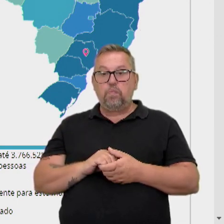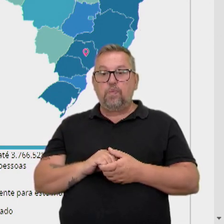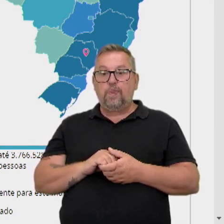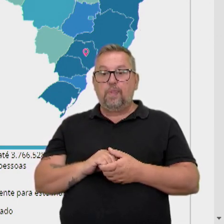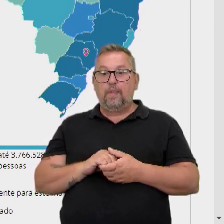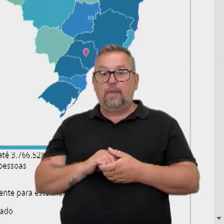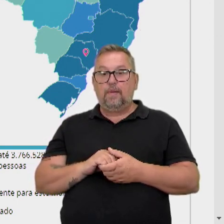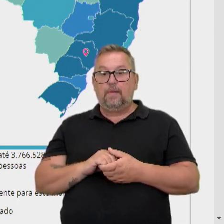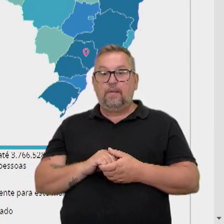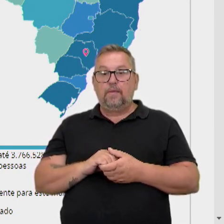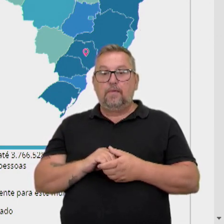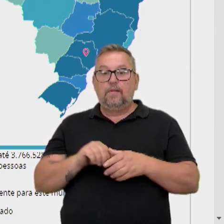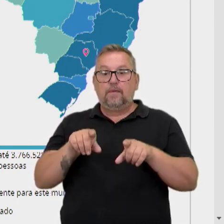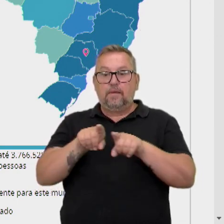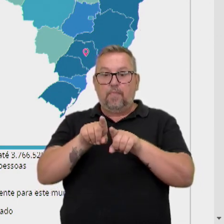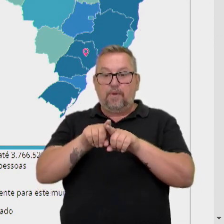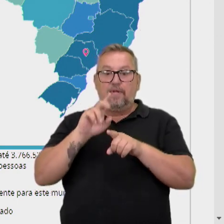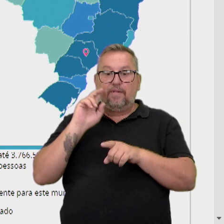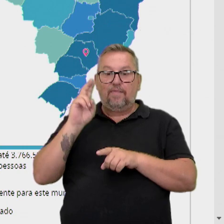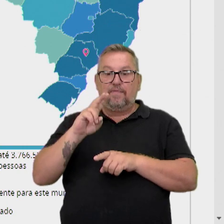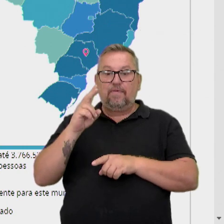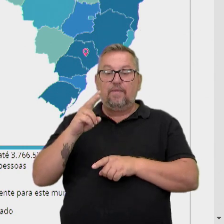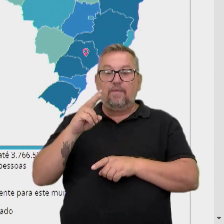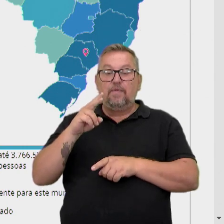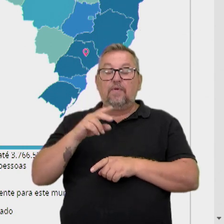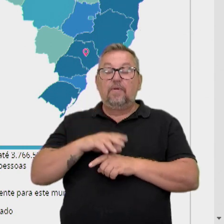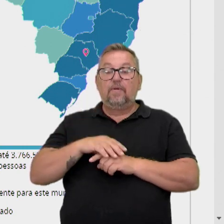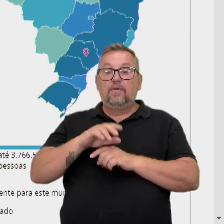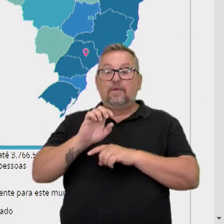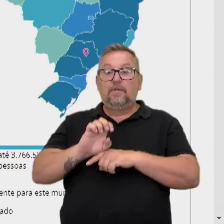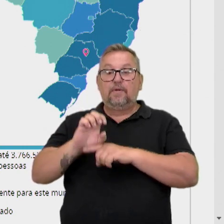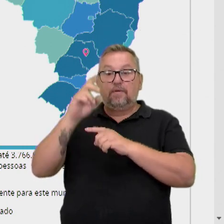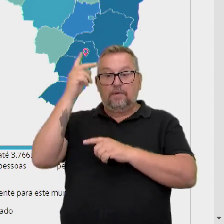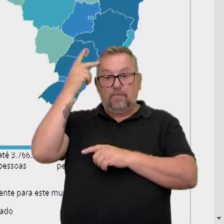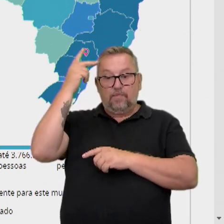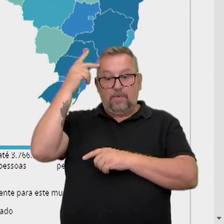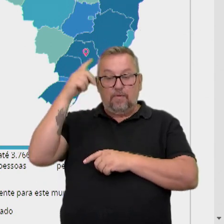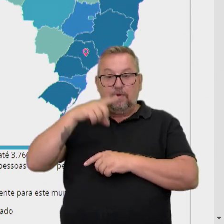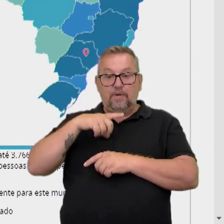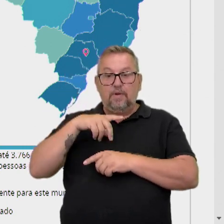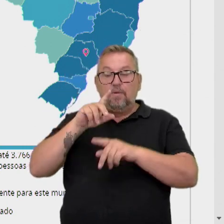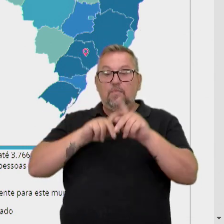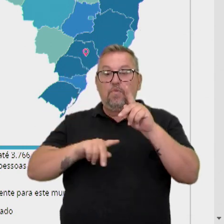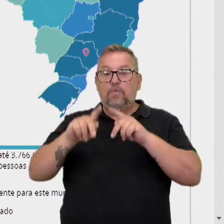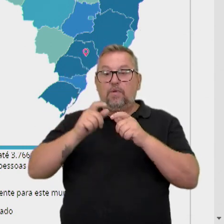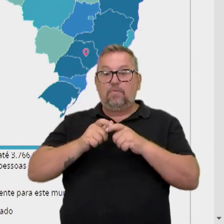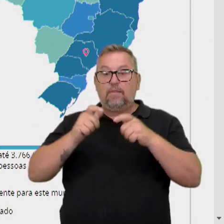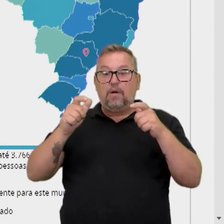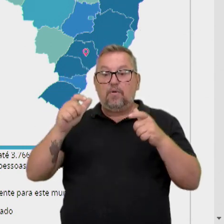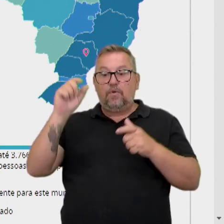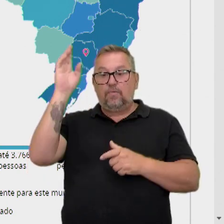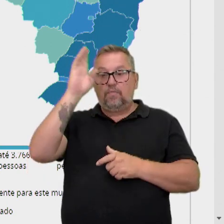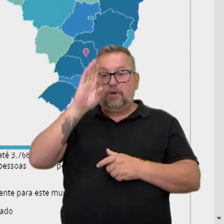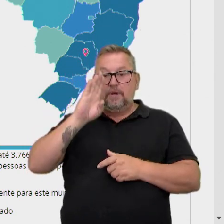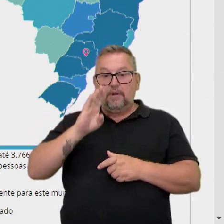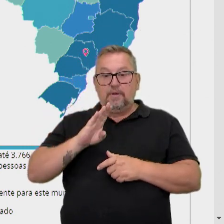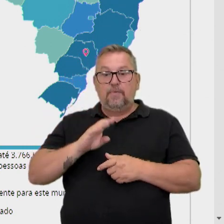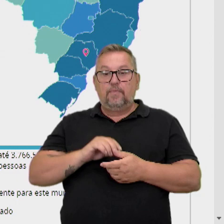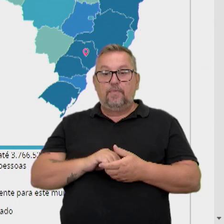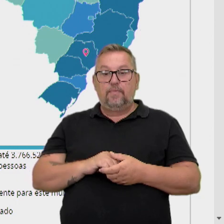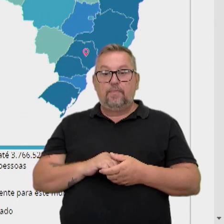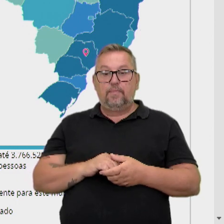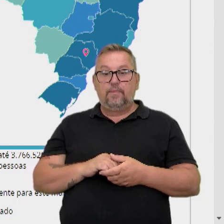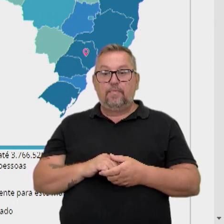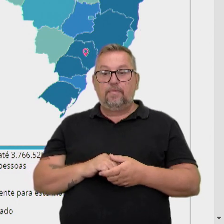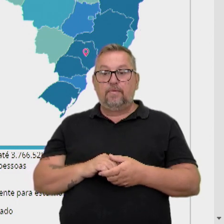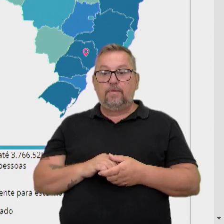certo? E aqui tem o ranking, ó. Então, o estado de São Paulo é o primeiro em população total do Brasil. Tá? E aí eu posso clicar aqui e